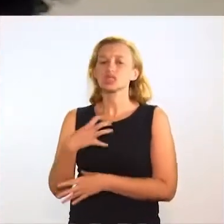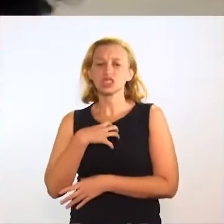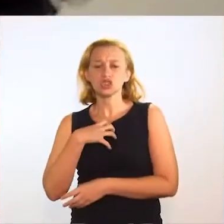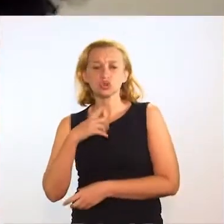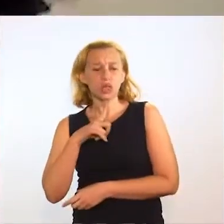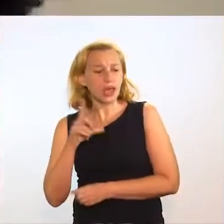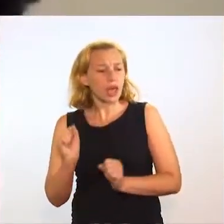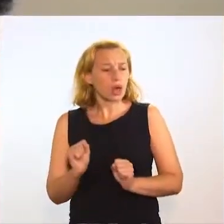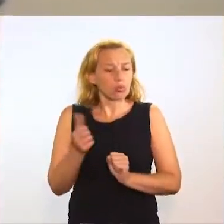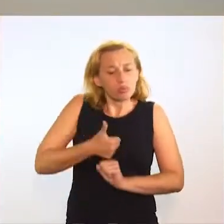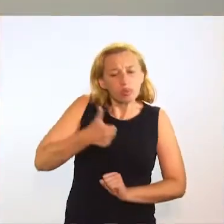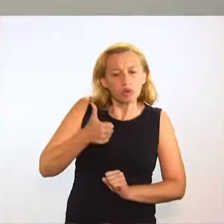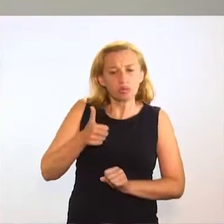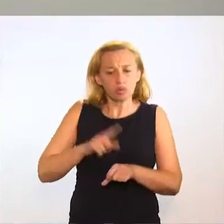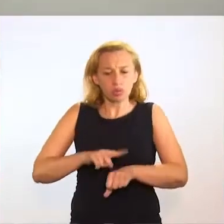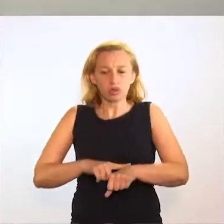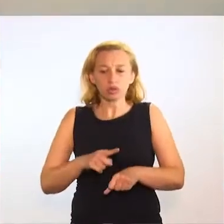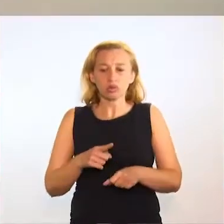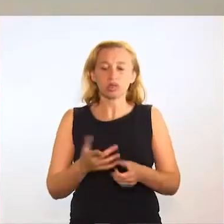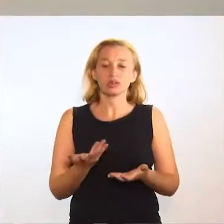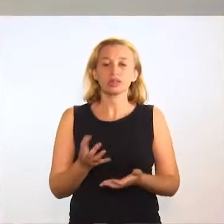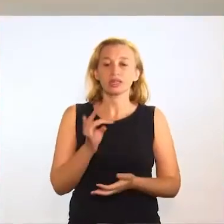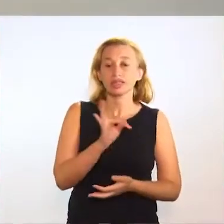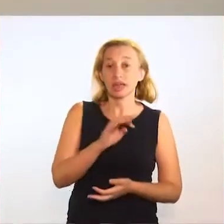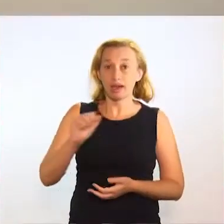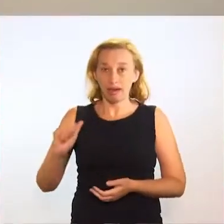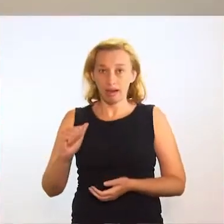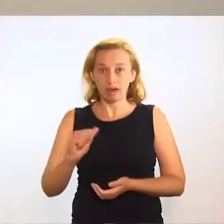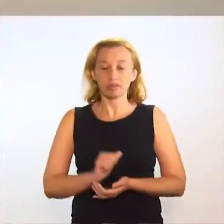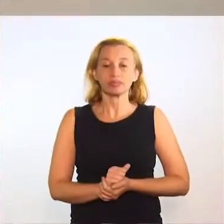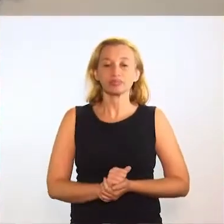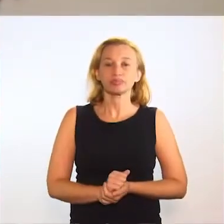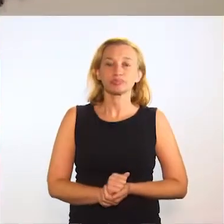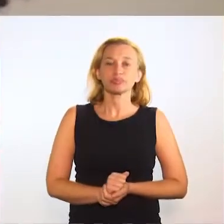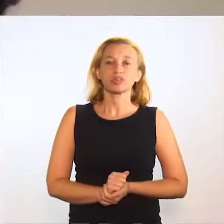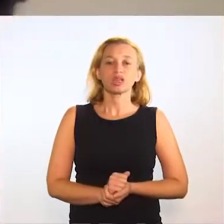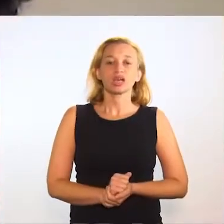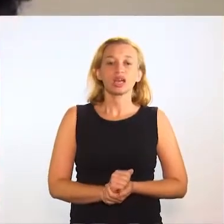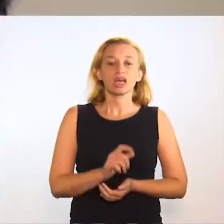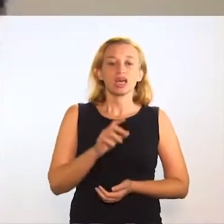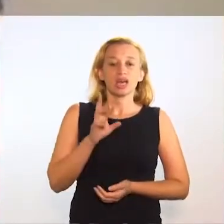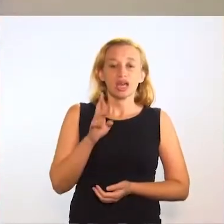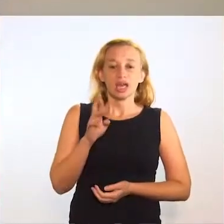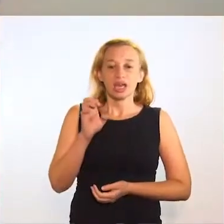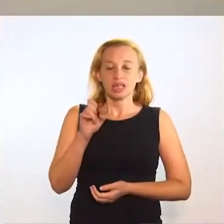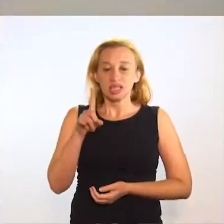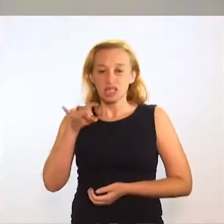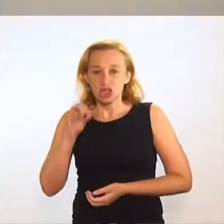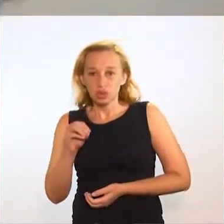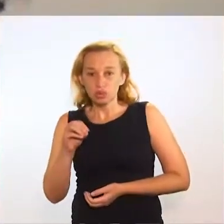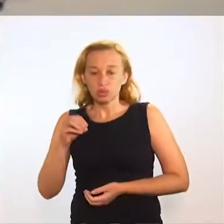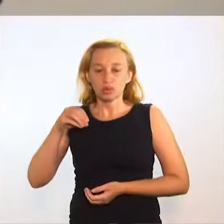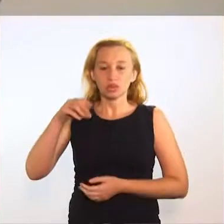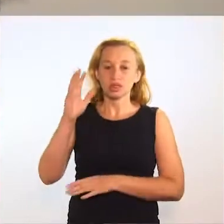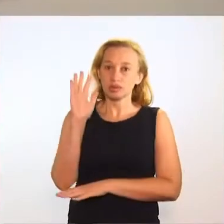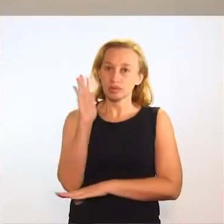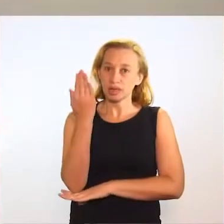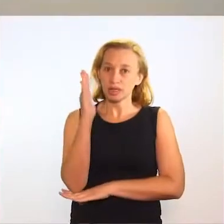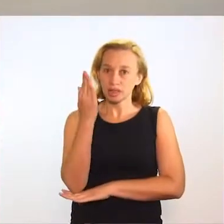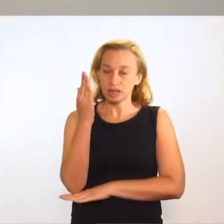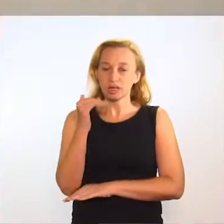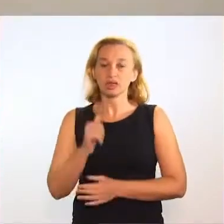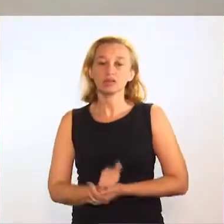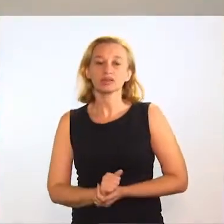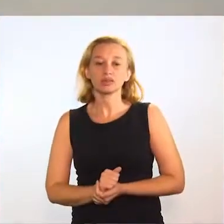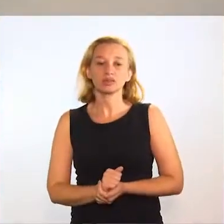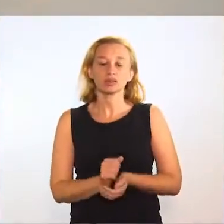faça sentido. Então, no primeiro momento, a gente fez tear, que era uma coisa que era resíduo de madeira e era sobra de linhas, porque eu também não podia